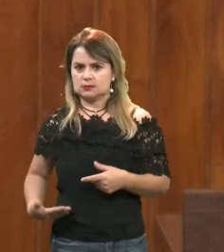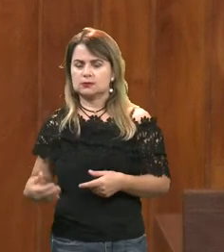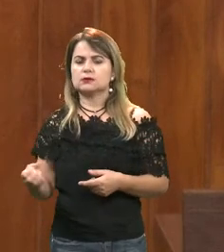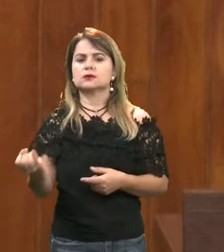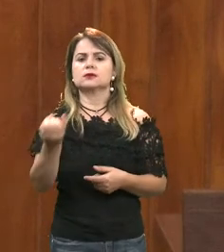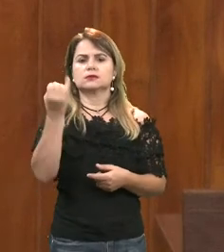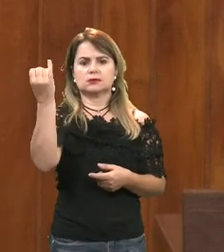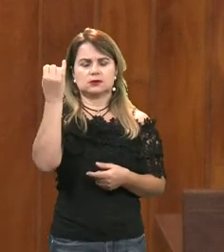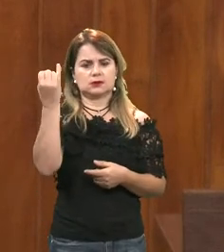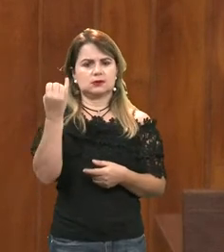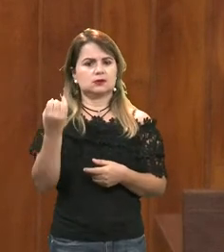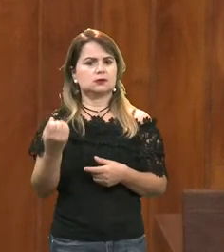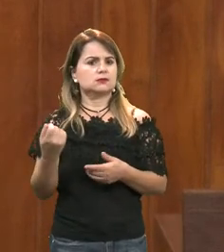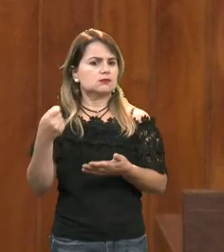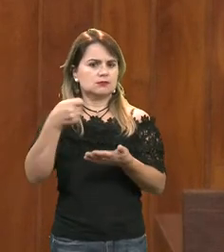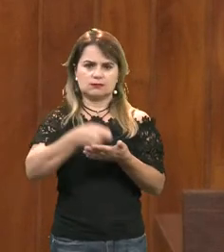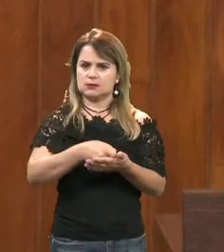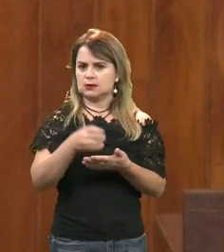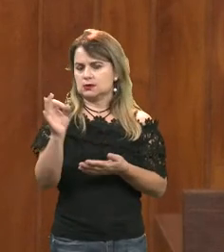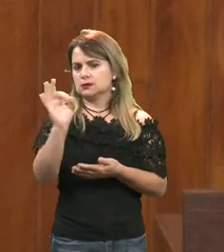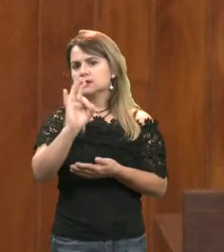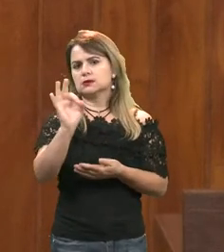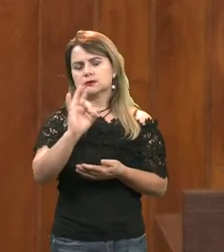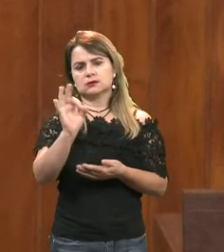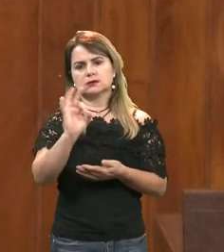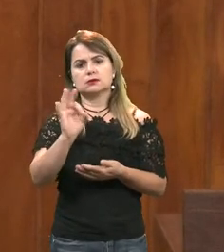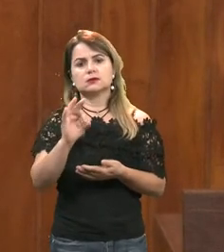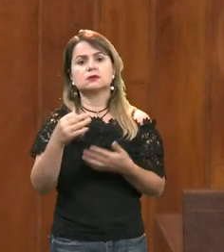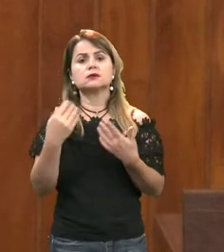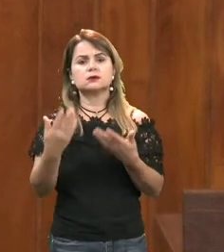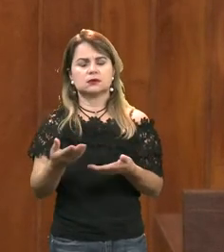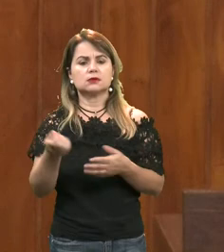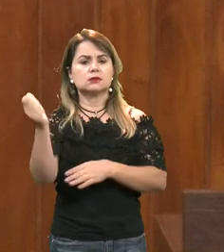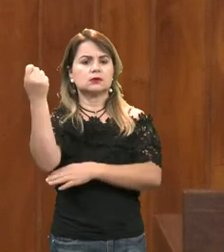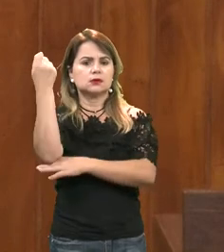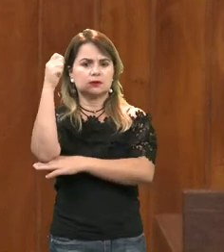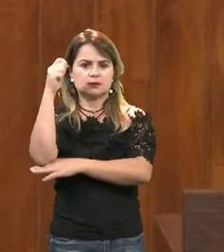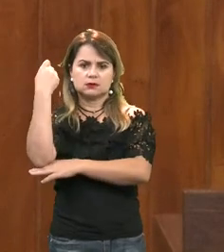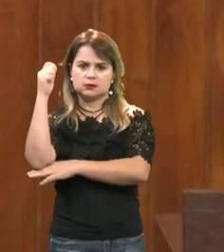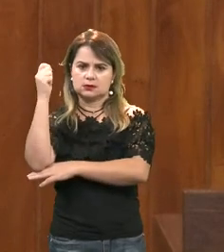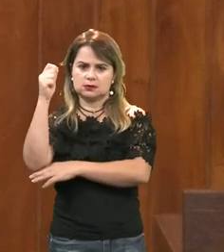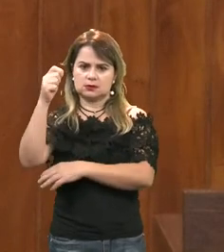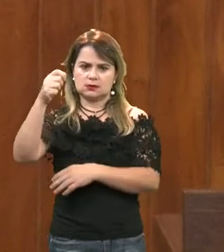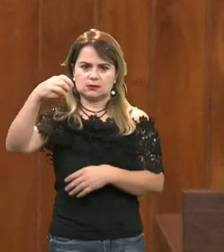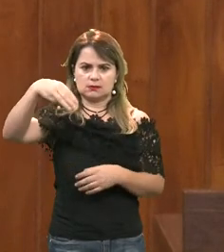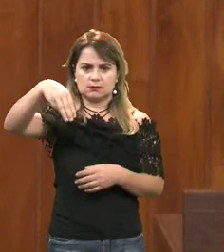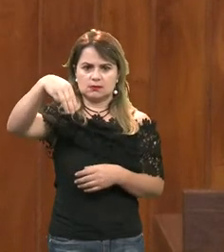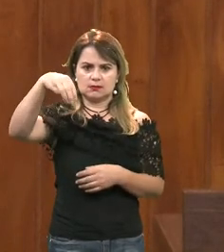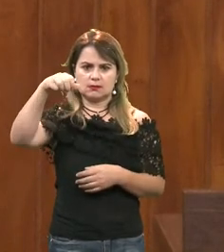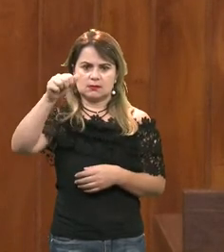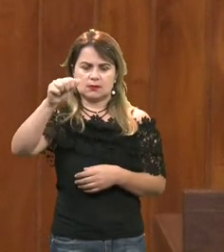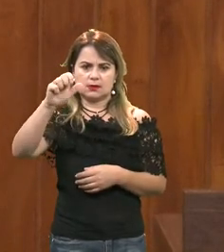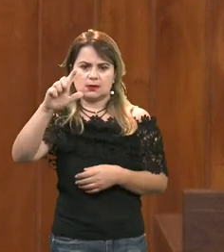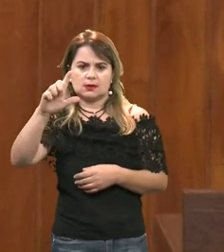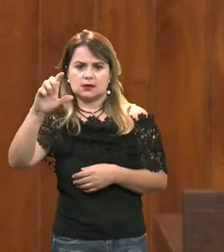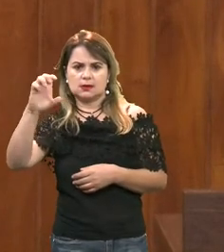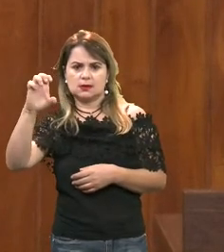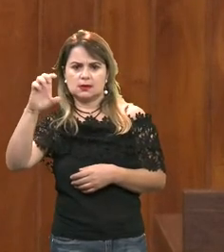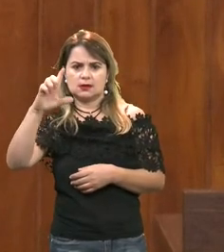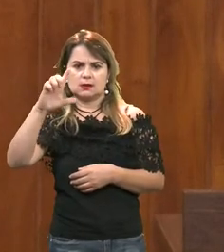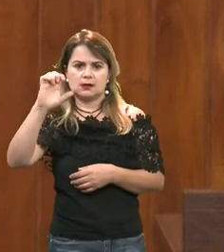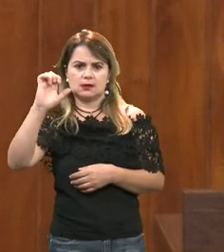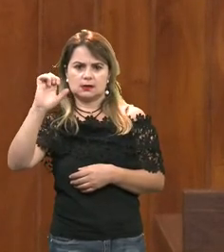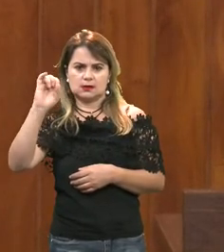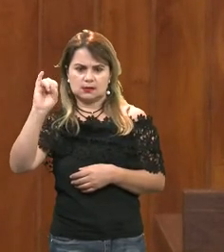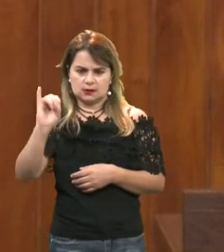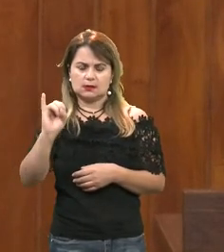não remunerada. E assim, a Associação Malele certa da vossa compreensão,